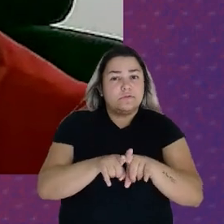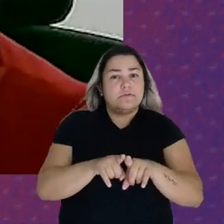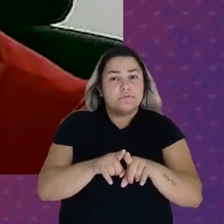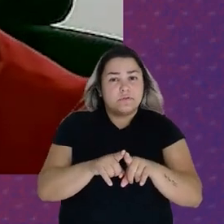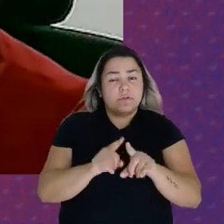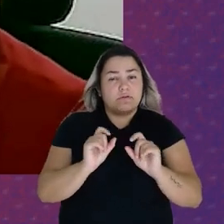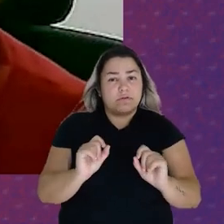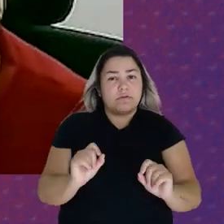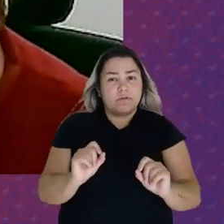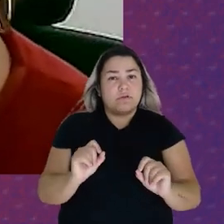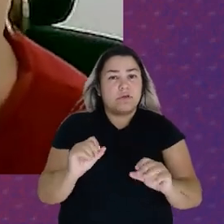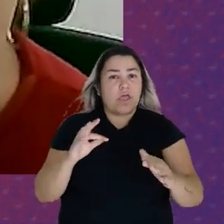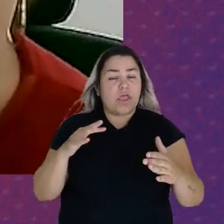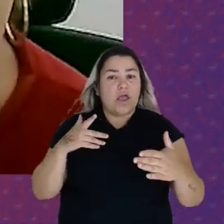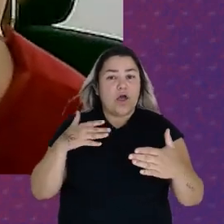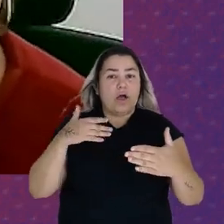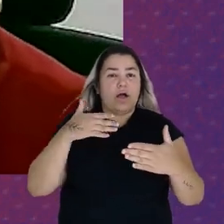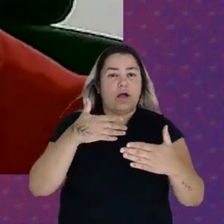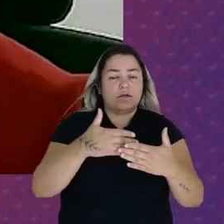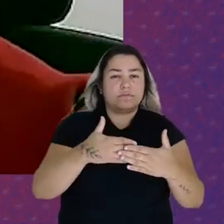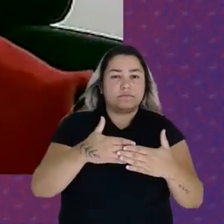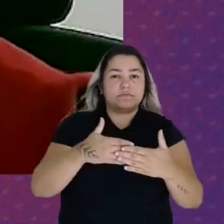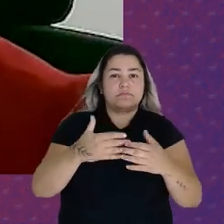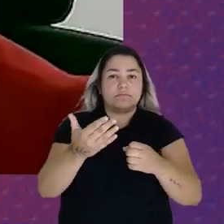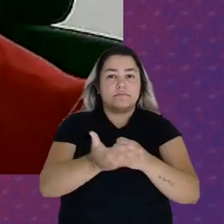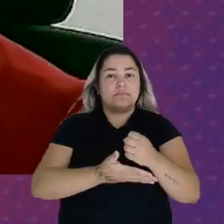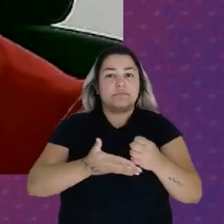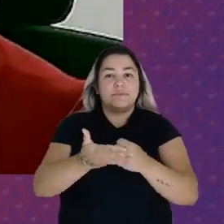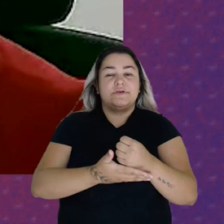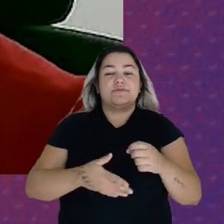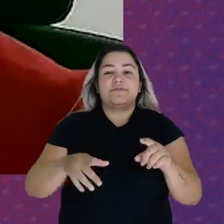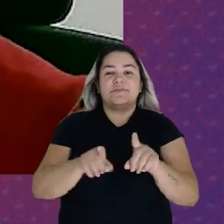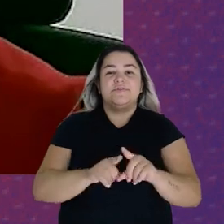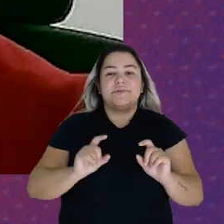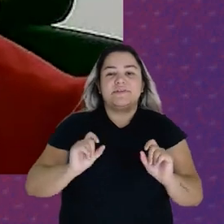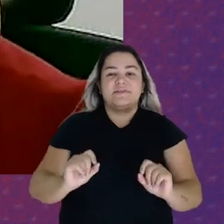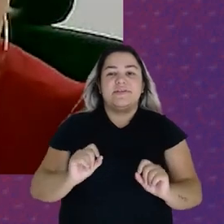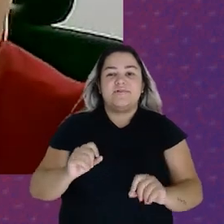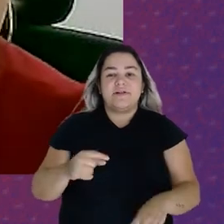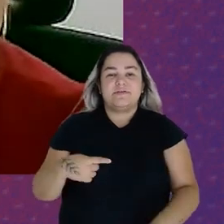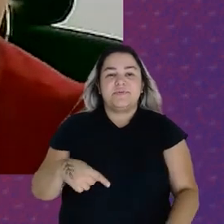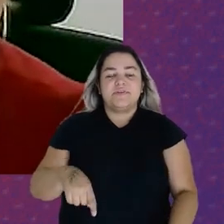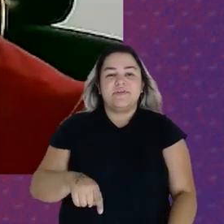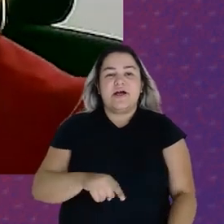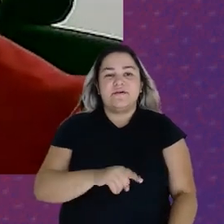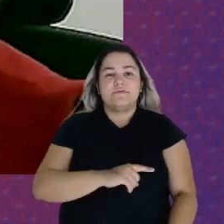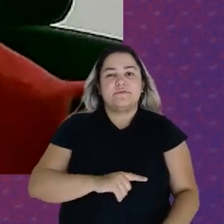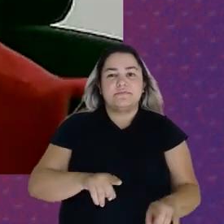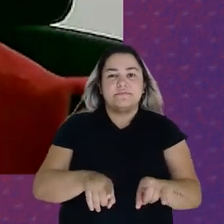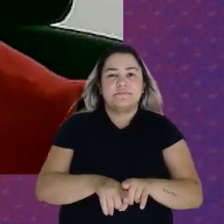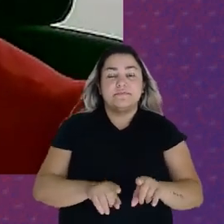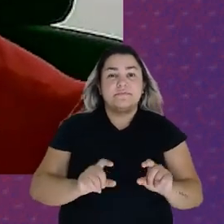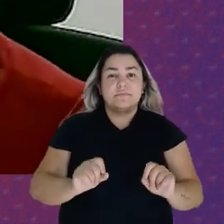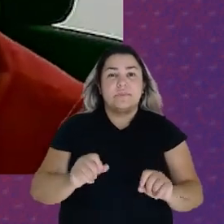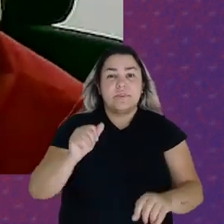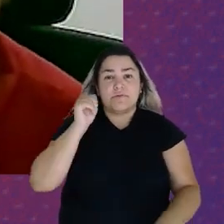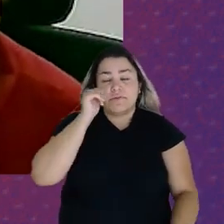Ela atinge basicamente as mulheres, negros e negras,